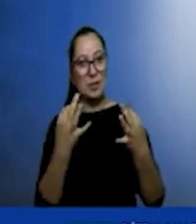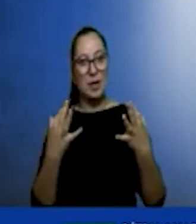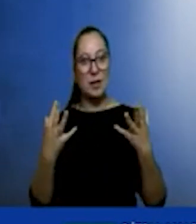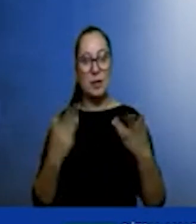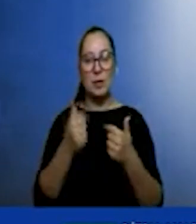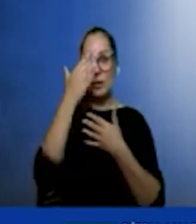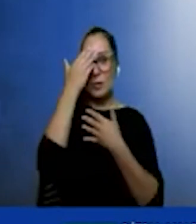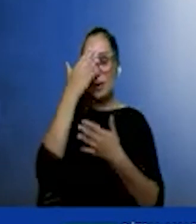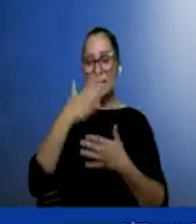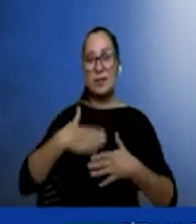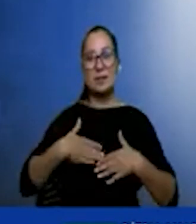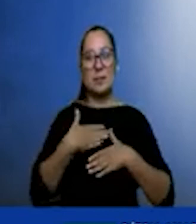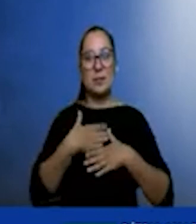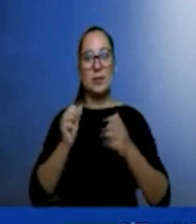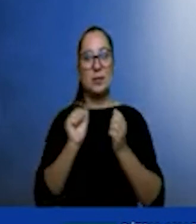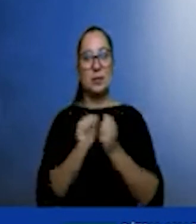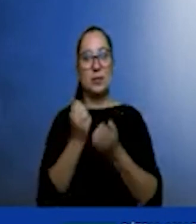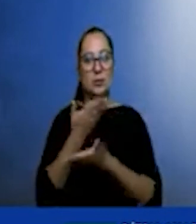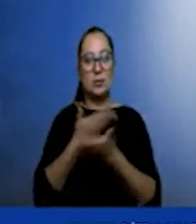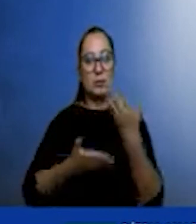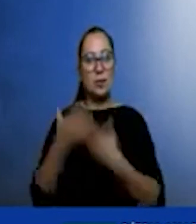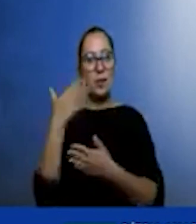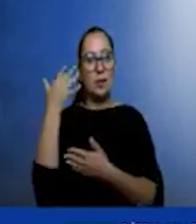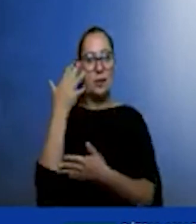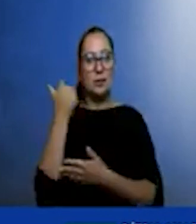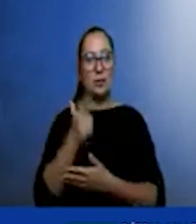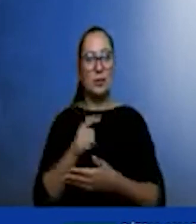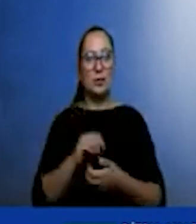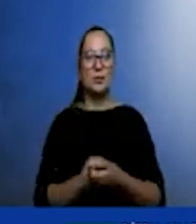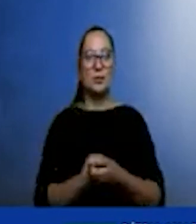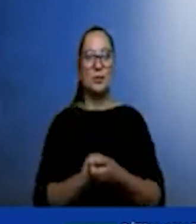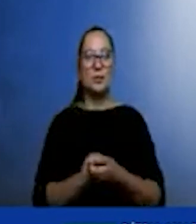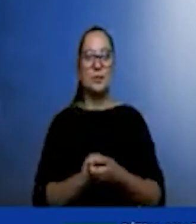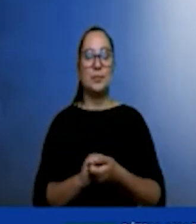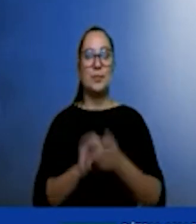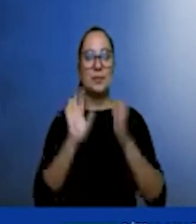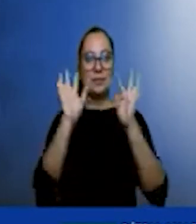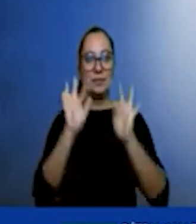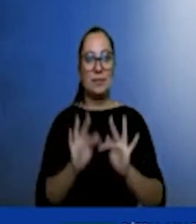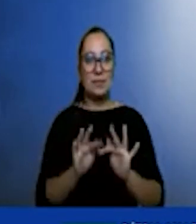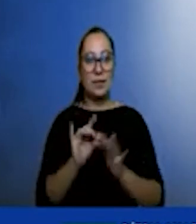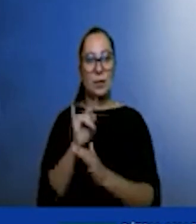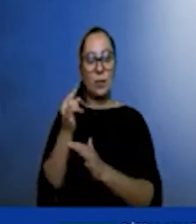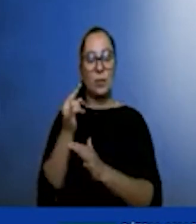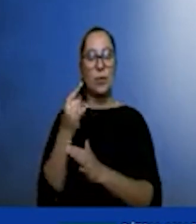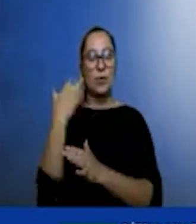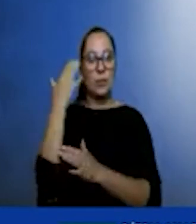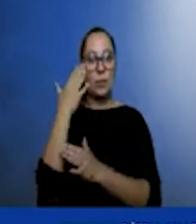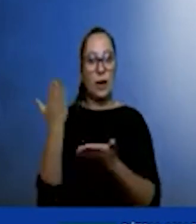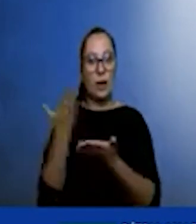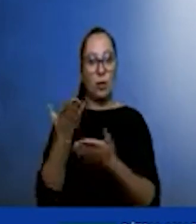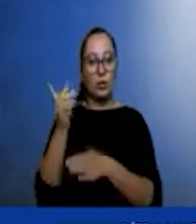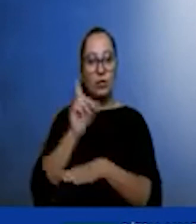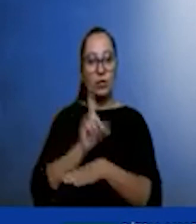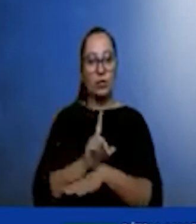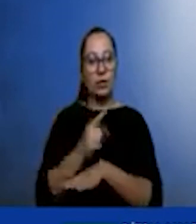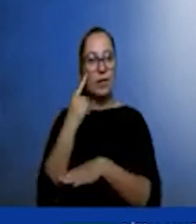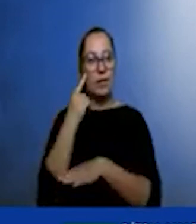prazer aí estar conduzindo esse painel novamente. Fechamos aqui o último painel do dia e nos vemos aí em